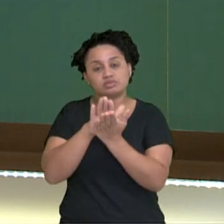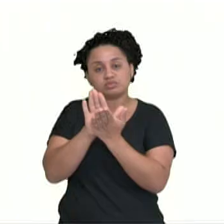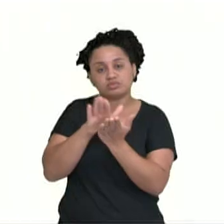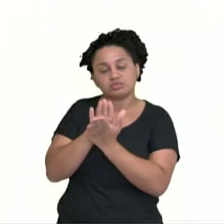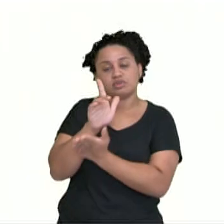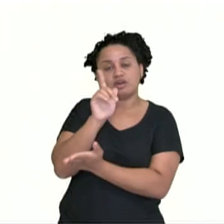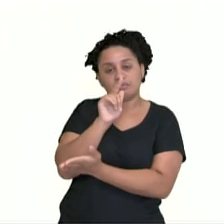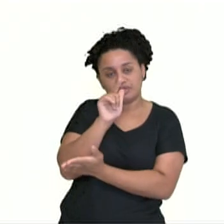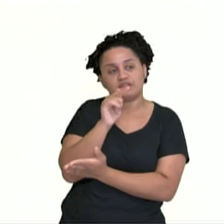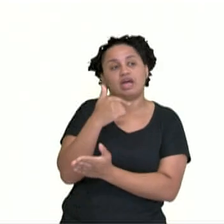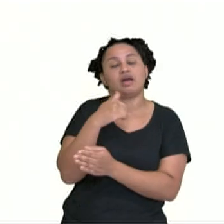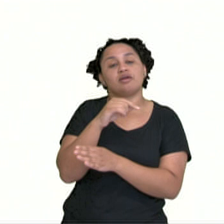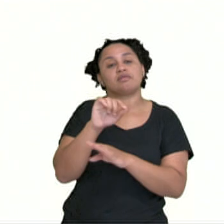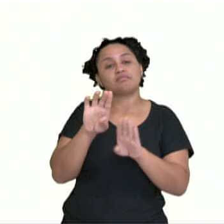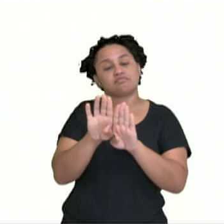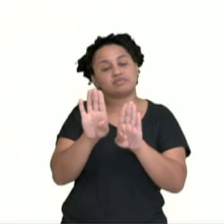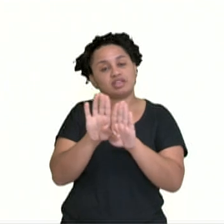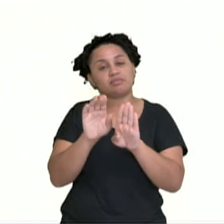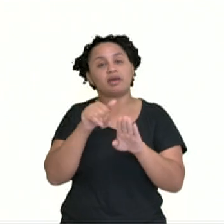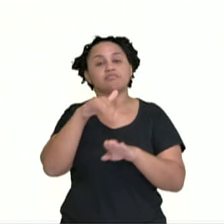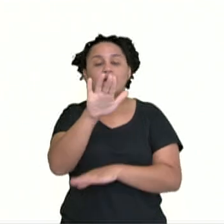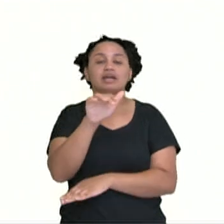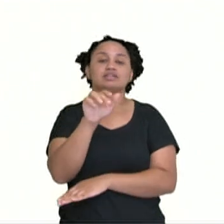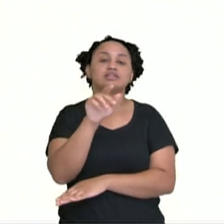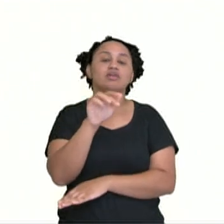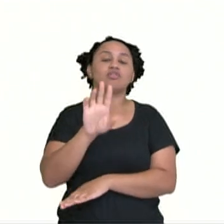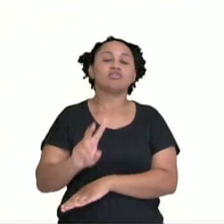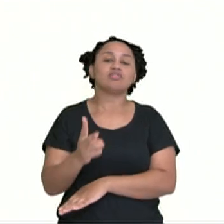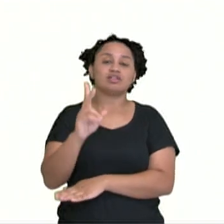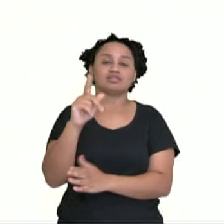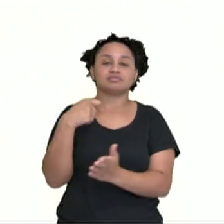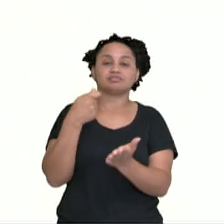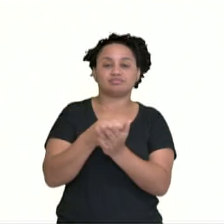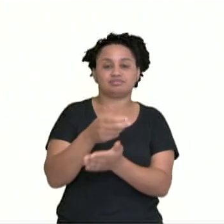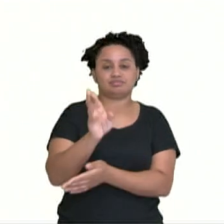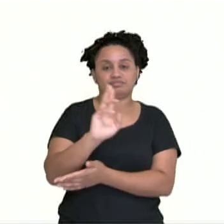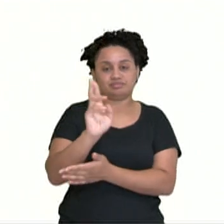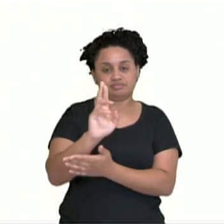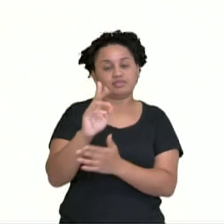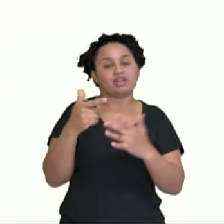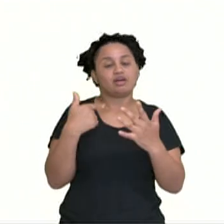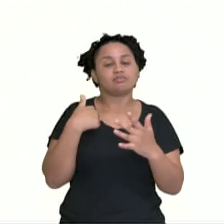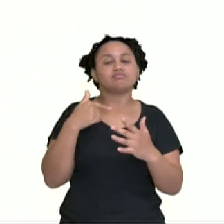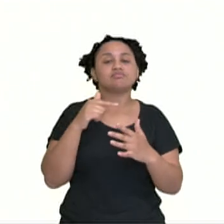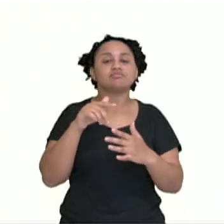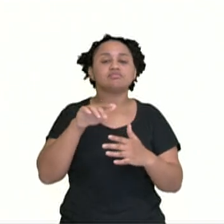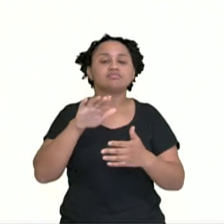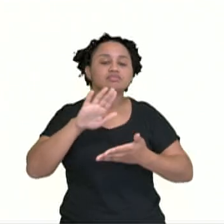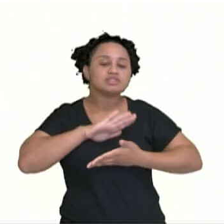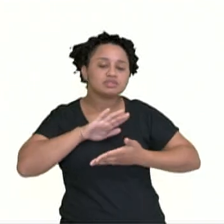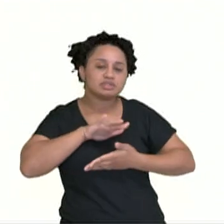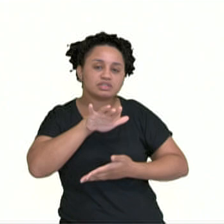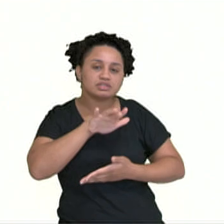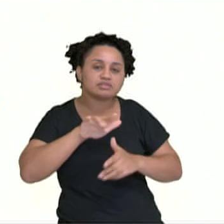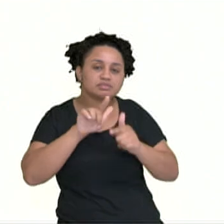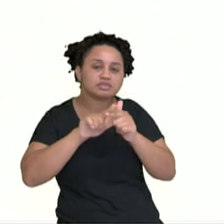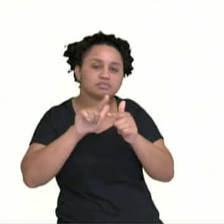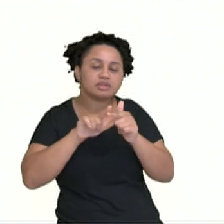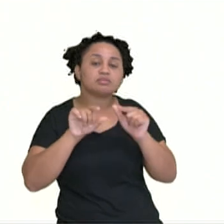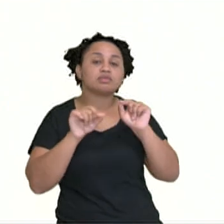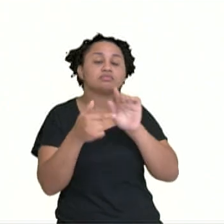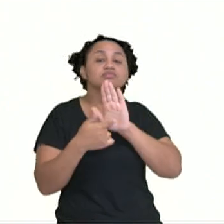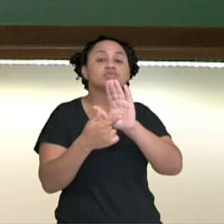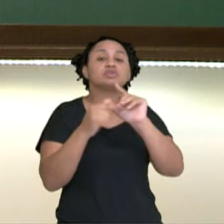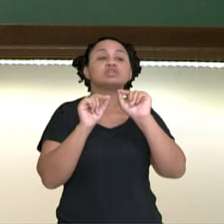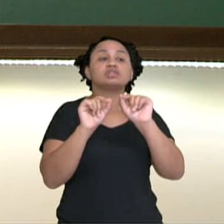água, maior o preço P pago. E aqui a gente faz a análise final dessa situação problema, mostrando as grandezas